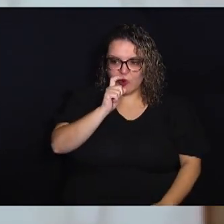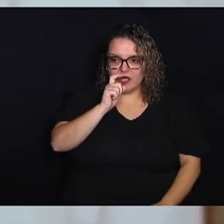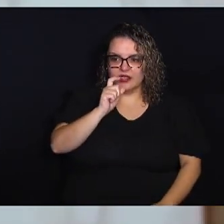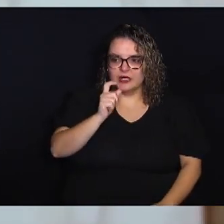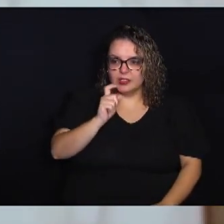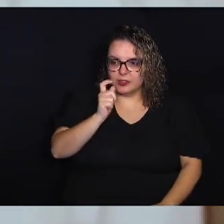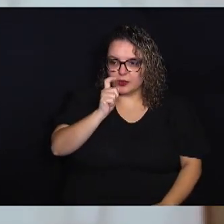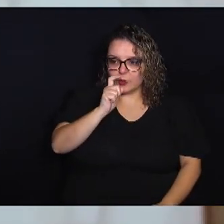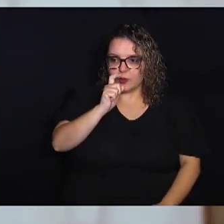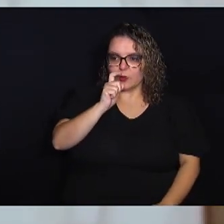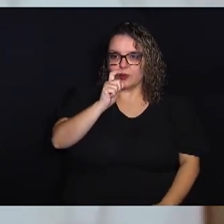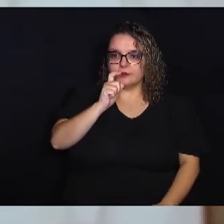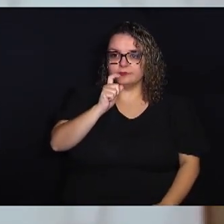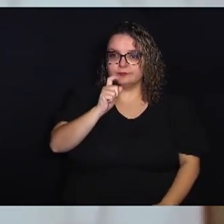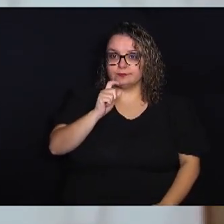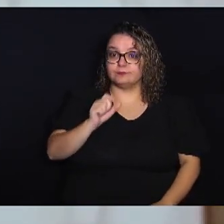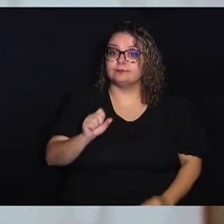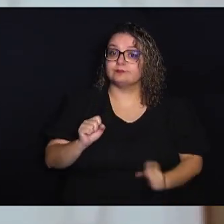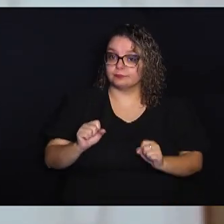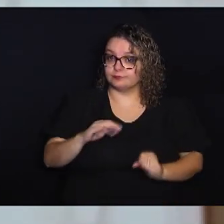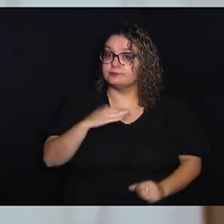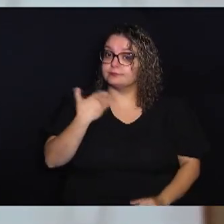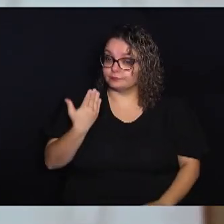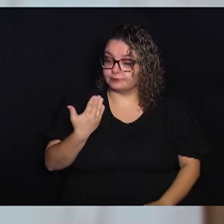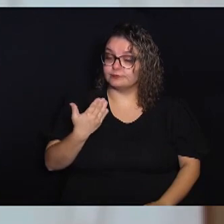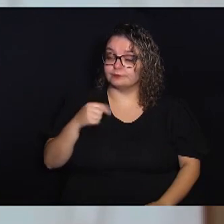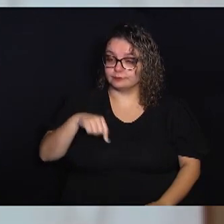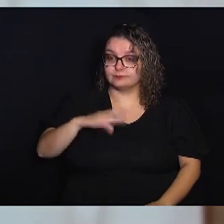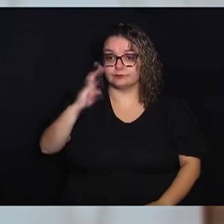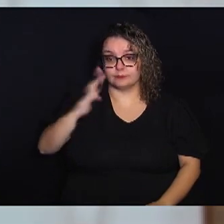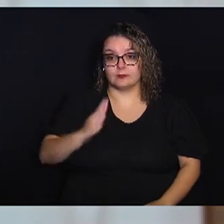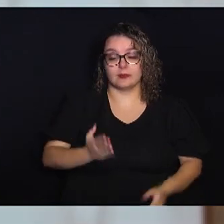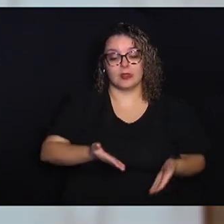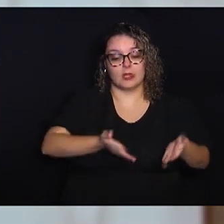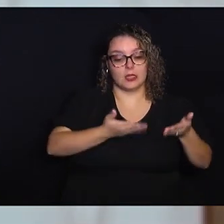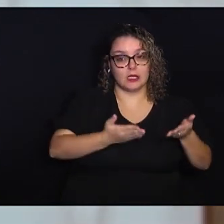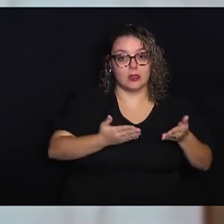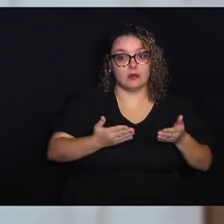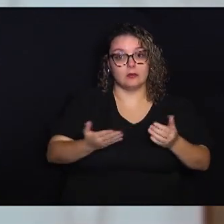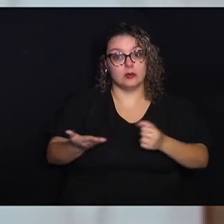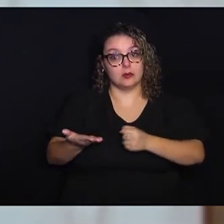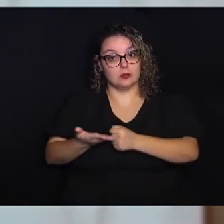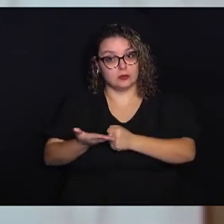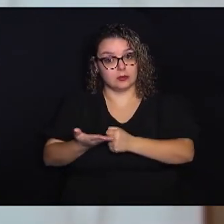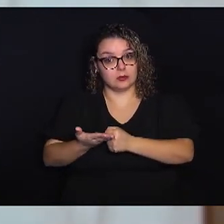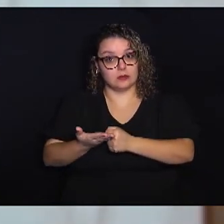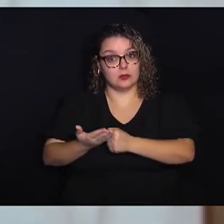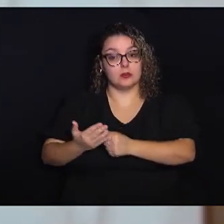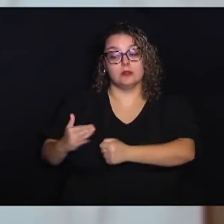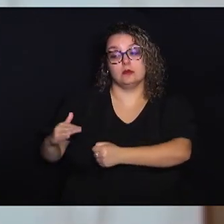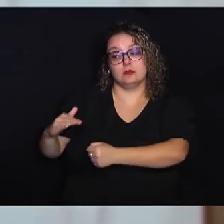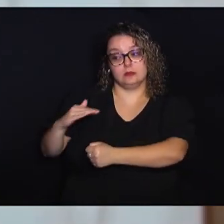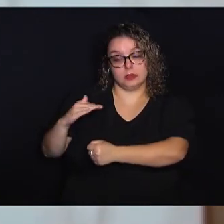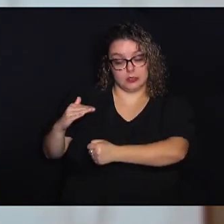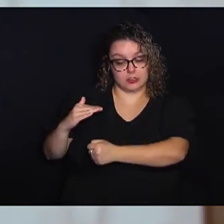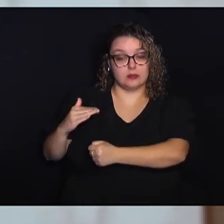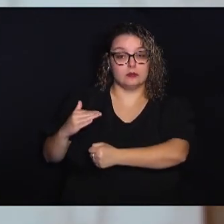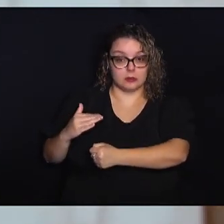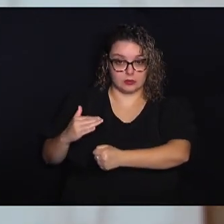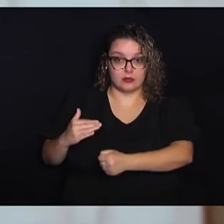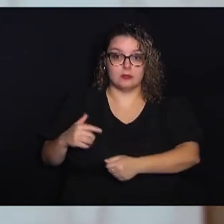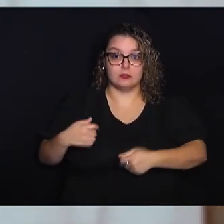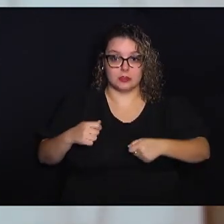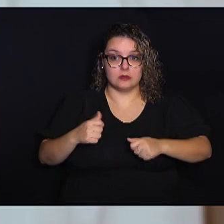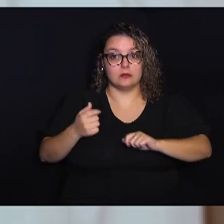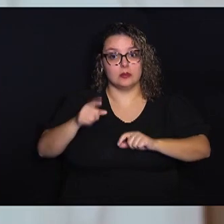Brasil. Então, aí a gente tem as divisões do quadro leve, o quadro intermediário, moderado e o quadro grave.